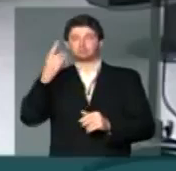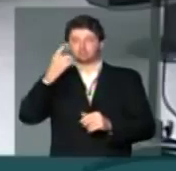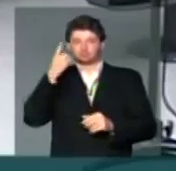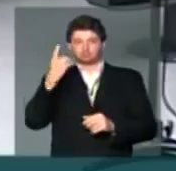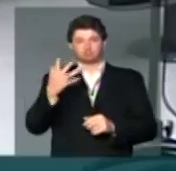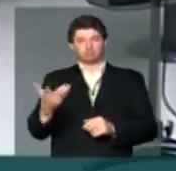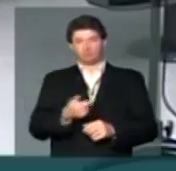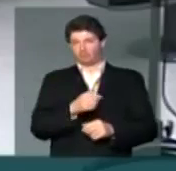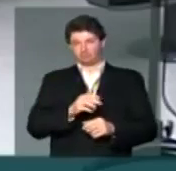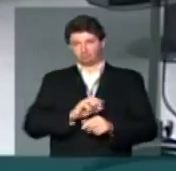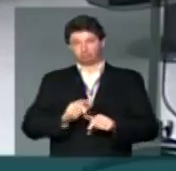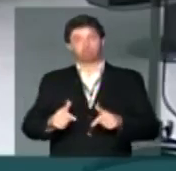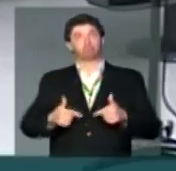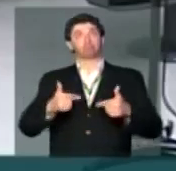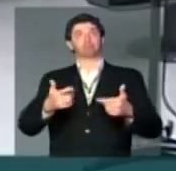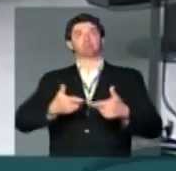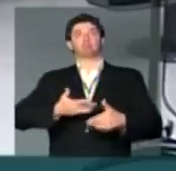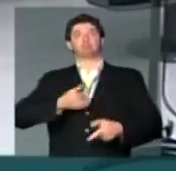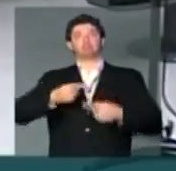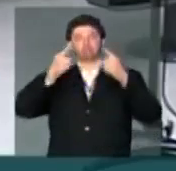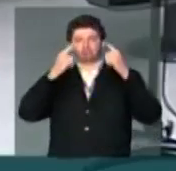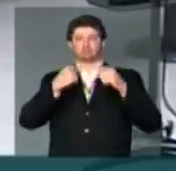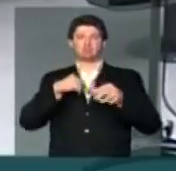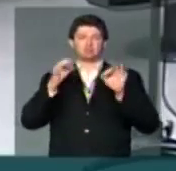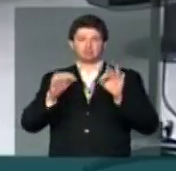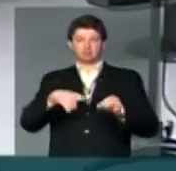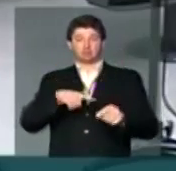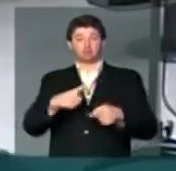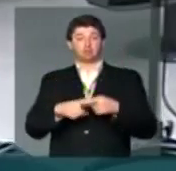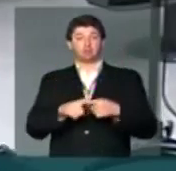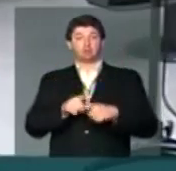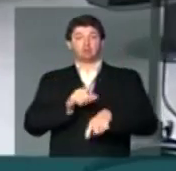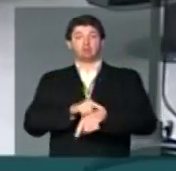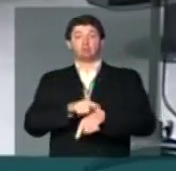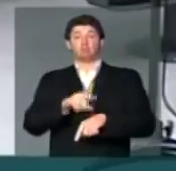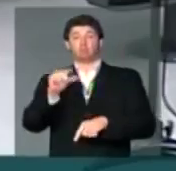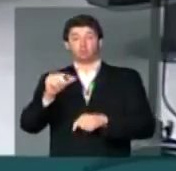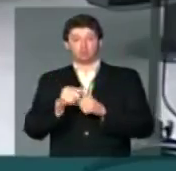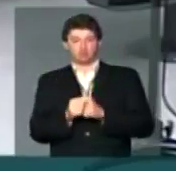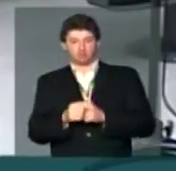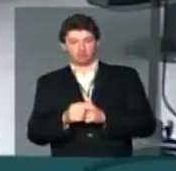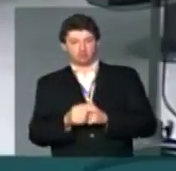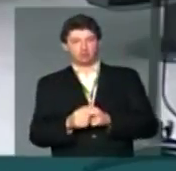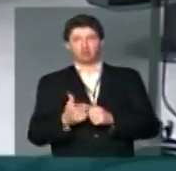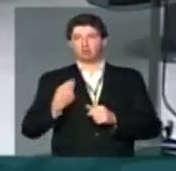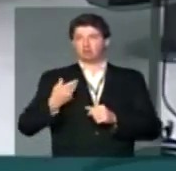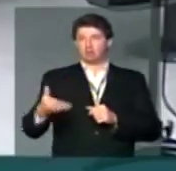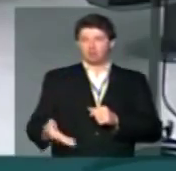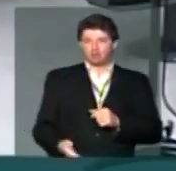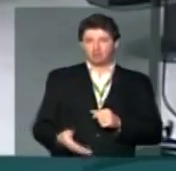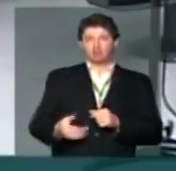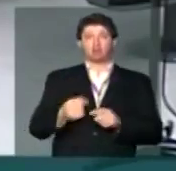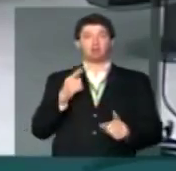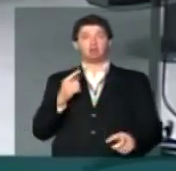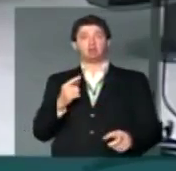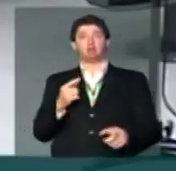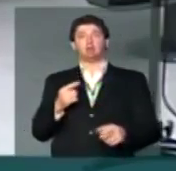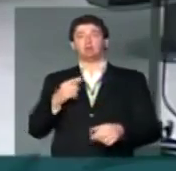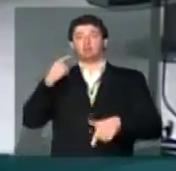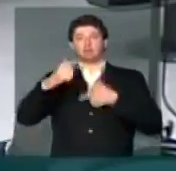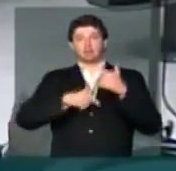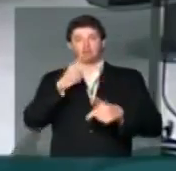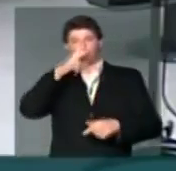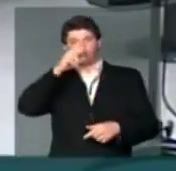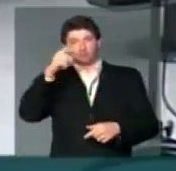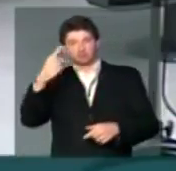deputado proeminente. Eu tenho a mais absoluta certeza, até pelo pouco tempo que você aqui se encontra, com o seu trabalho notável,